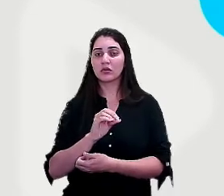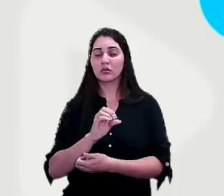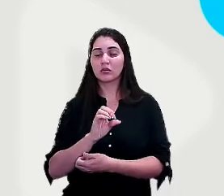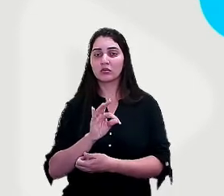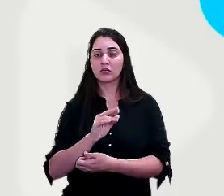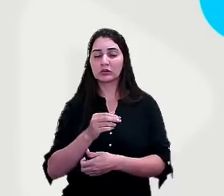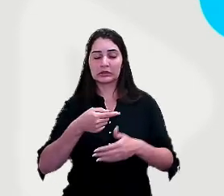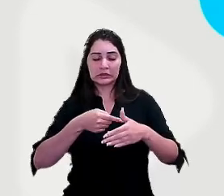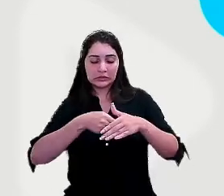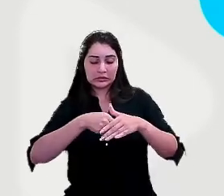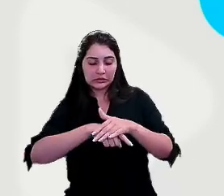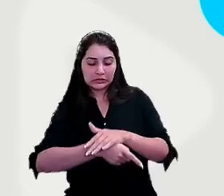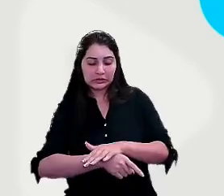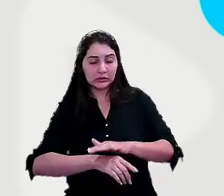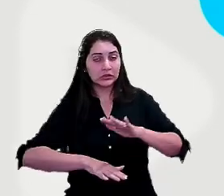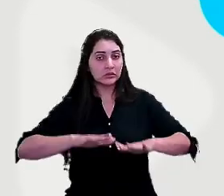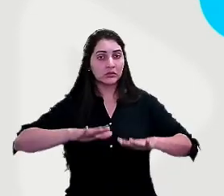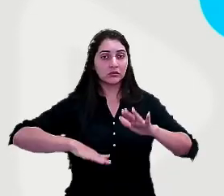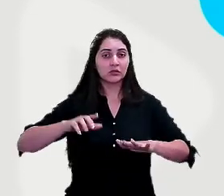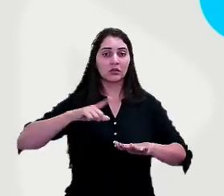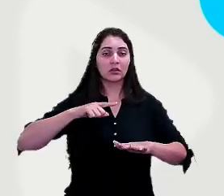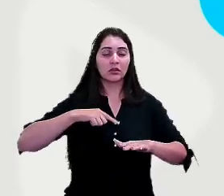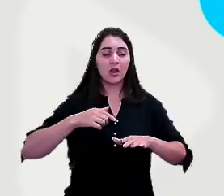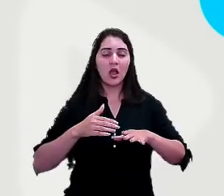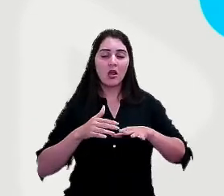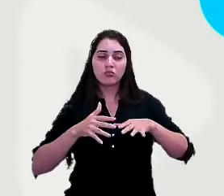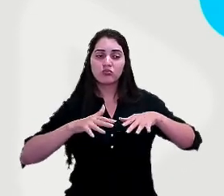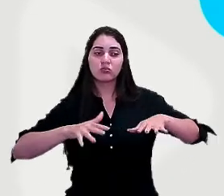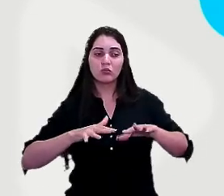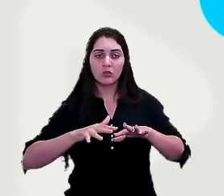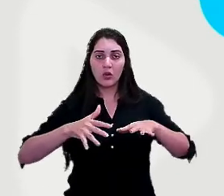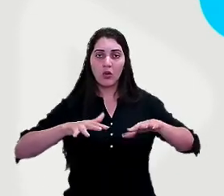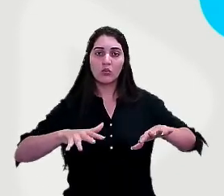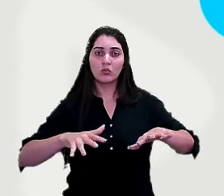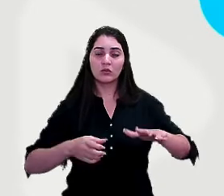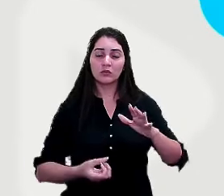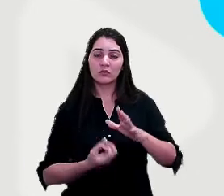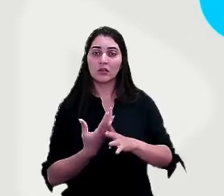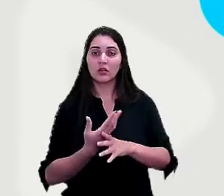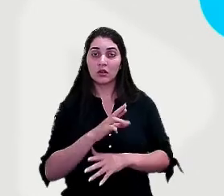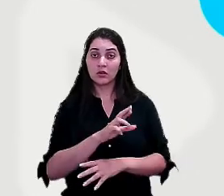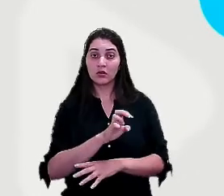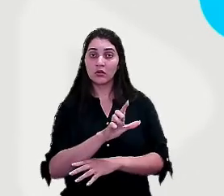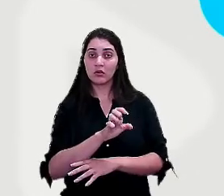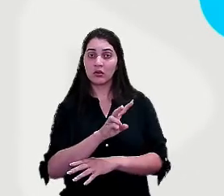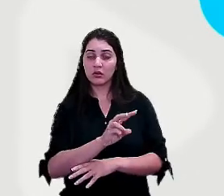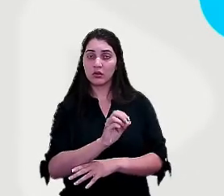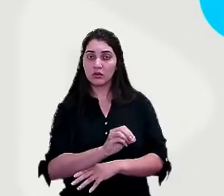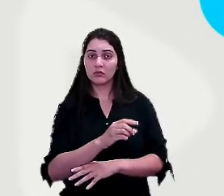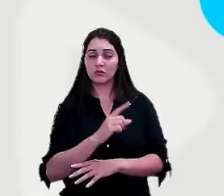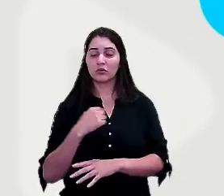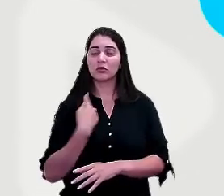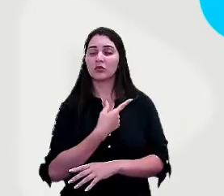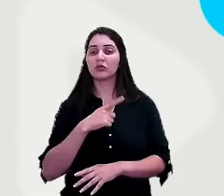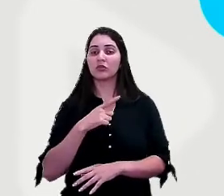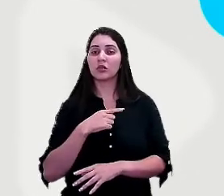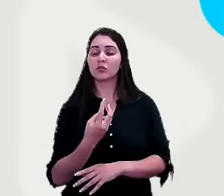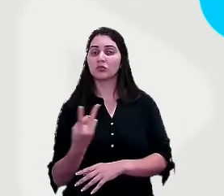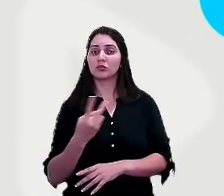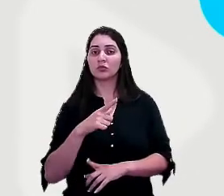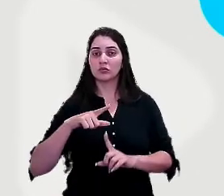variáveis. Ocorre pela liberação de ondas sísmicas que vão se manifestar em uma parte do relevo, né? Nós temos ali duas